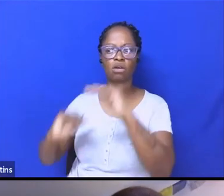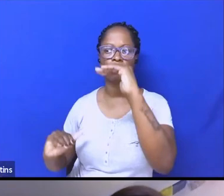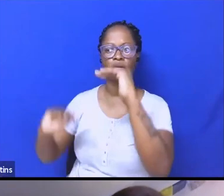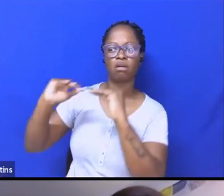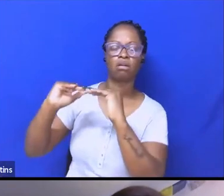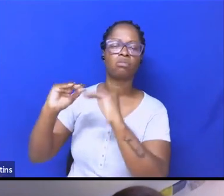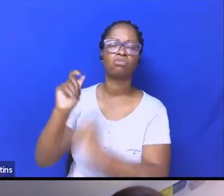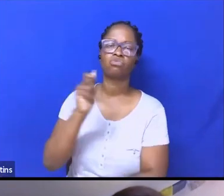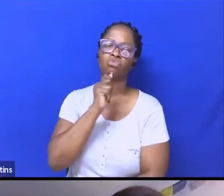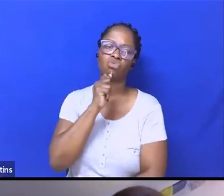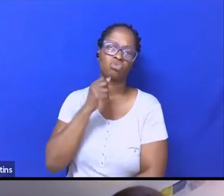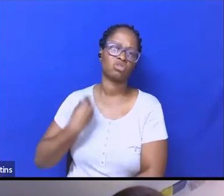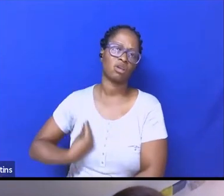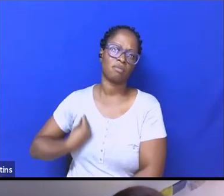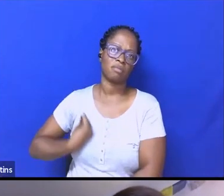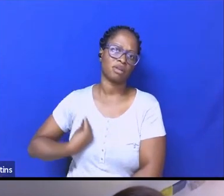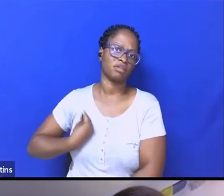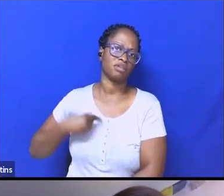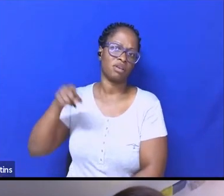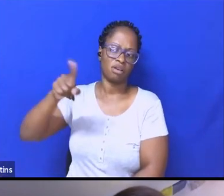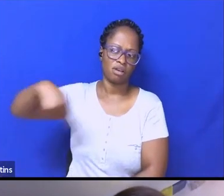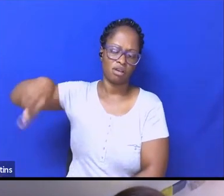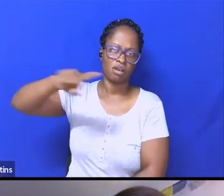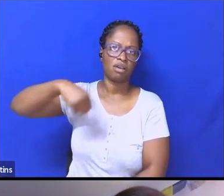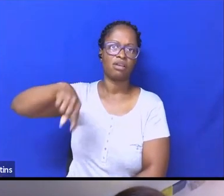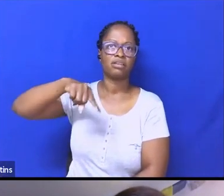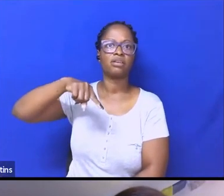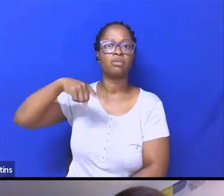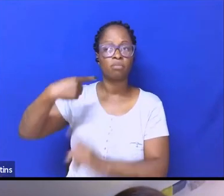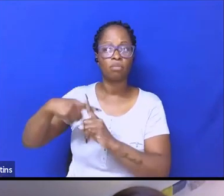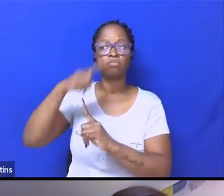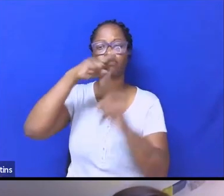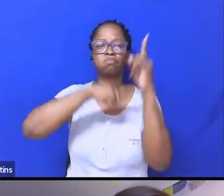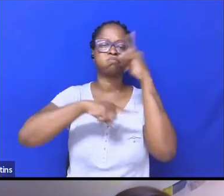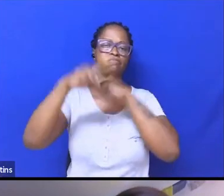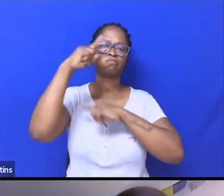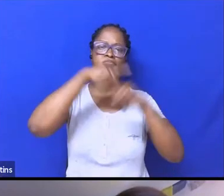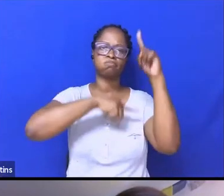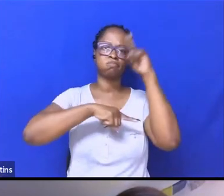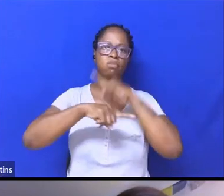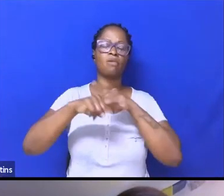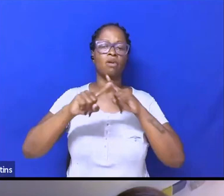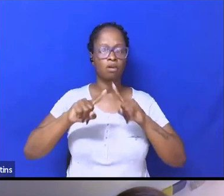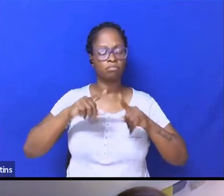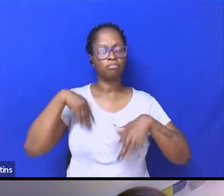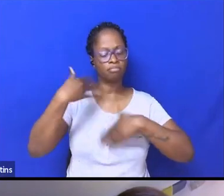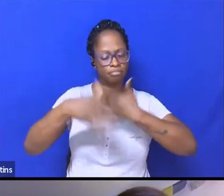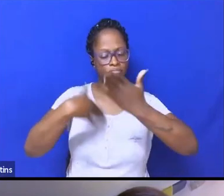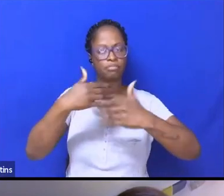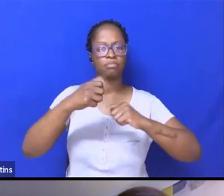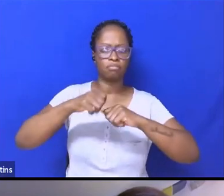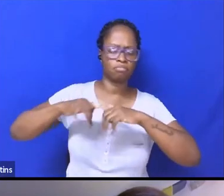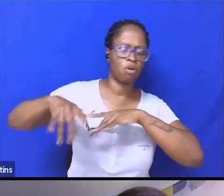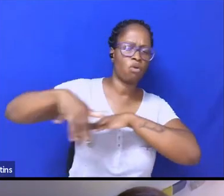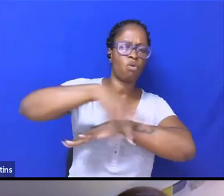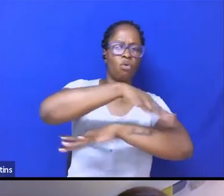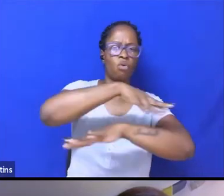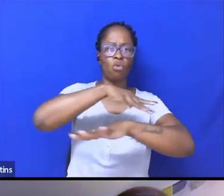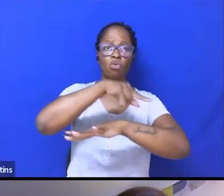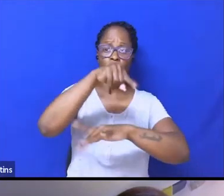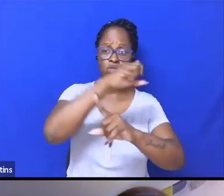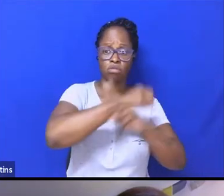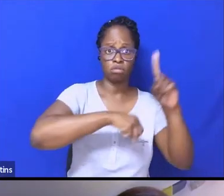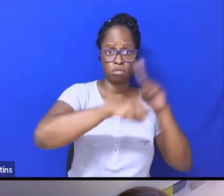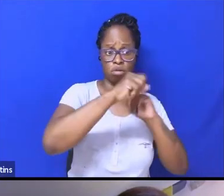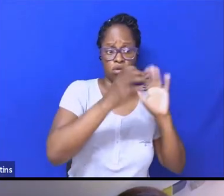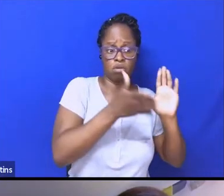de modo que quando na convenção desde os movimentos sociais proponemos uma modificação